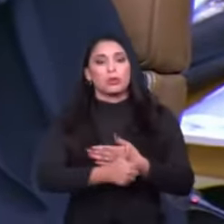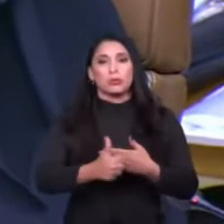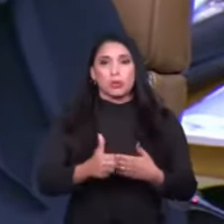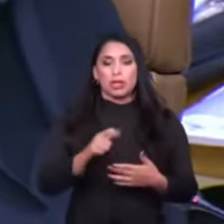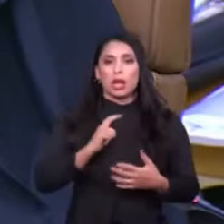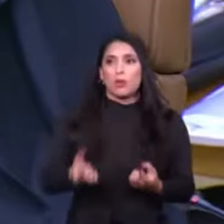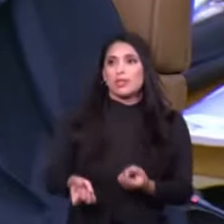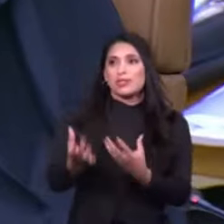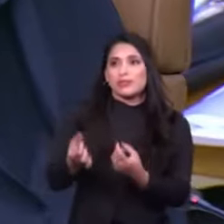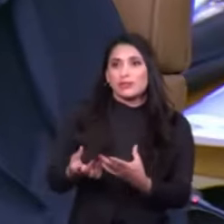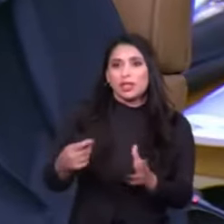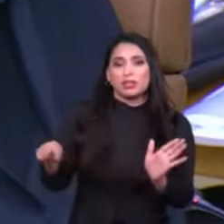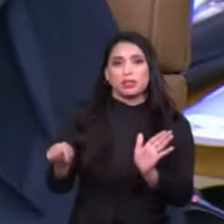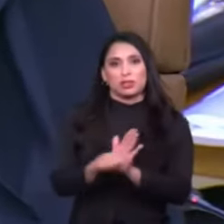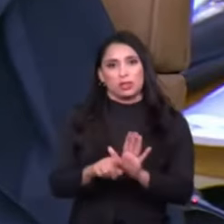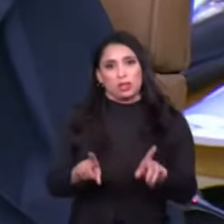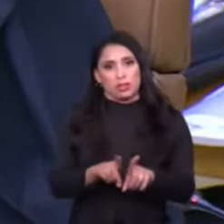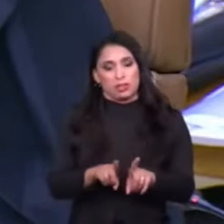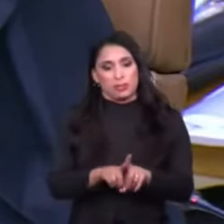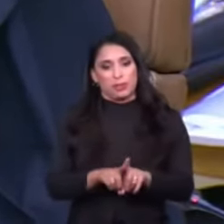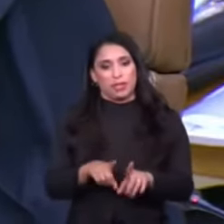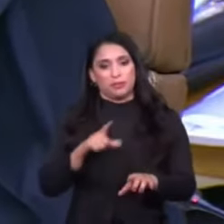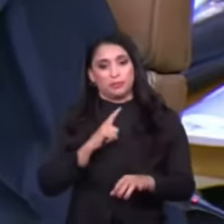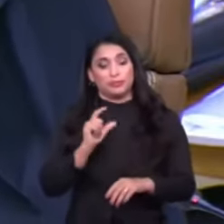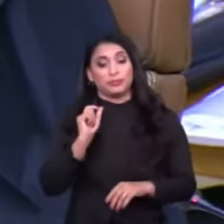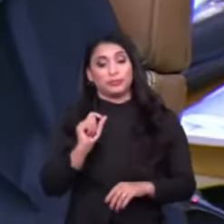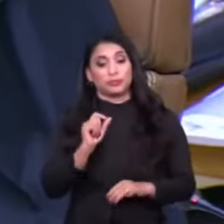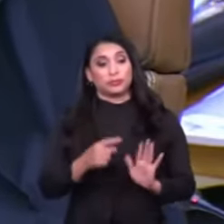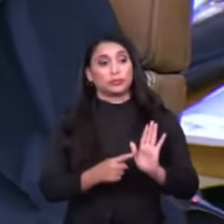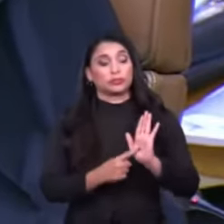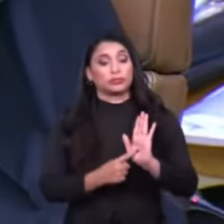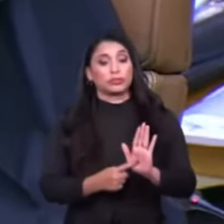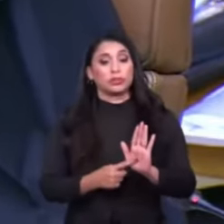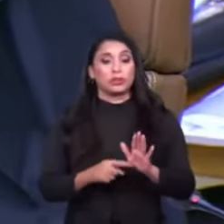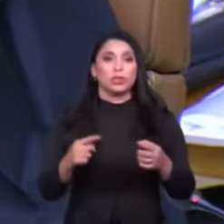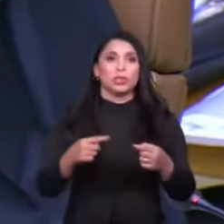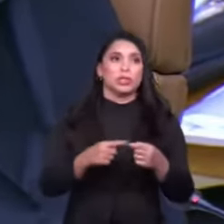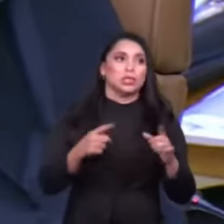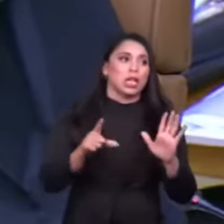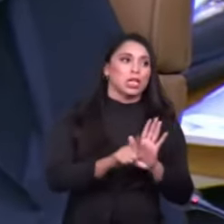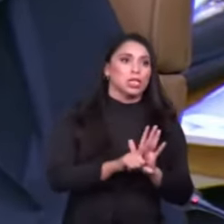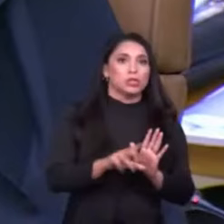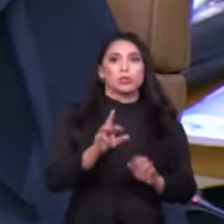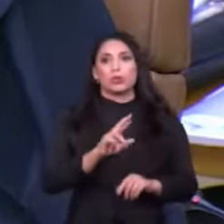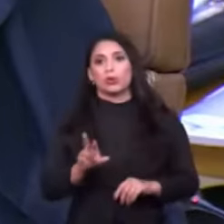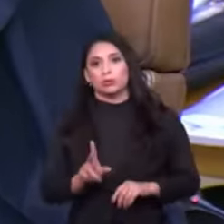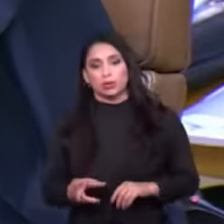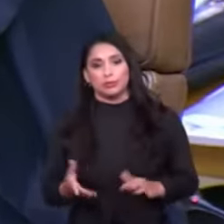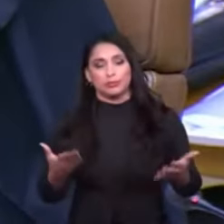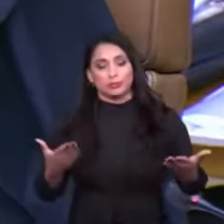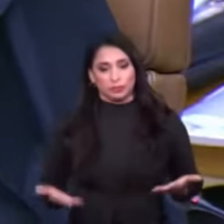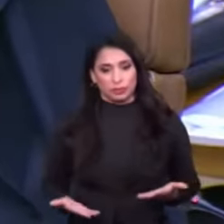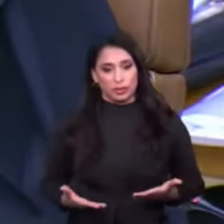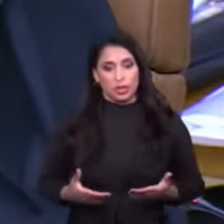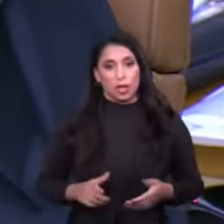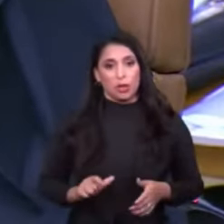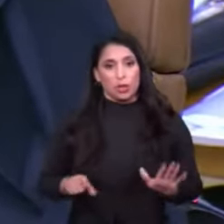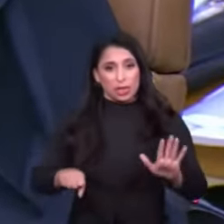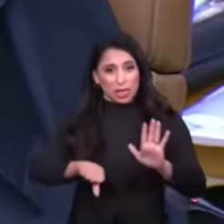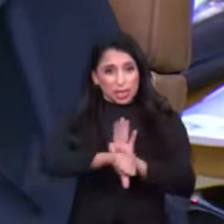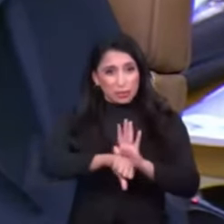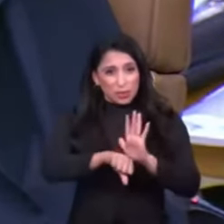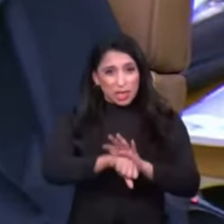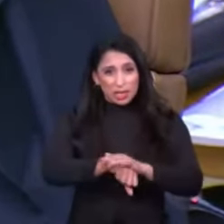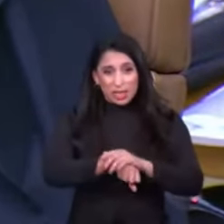das substâncias psicoativas, definindo as linhas que distinguem o que é lícito e ilícito. No campo da macrocriminalidade no